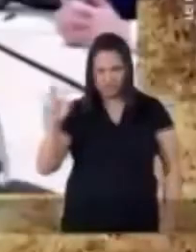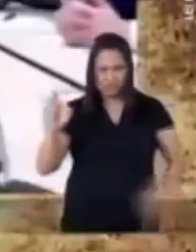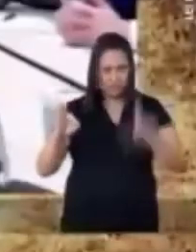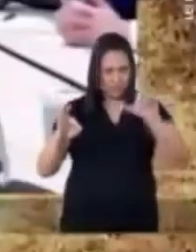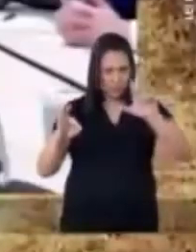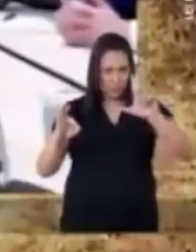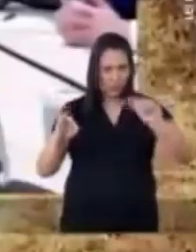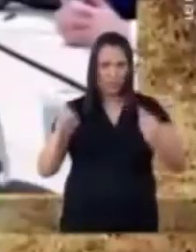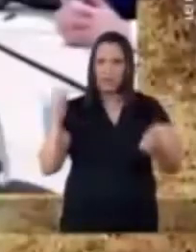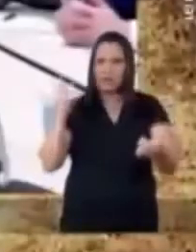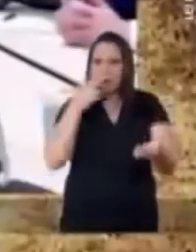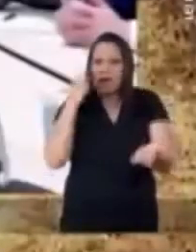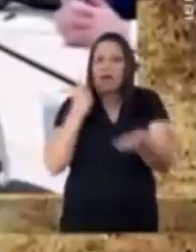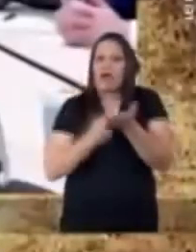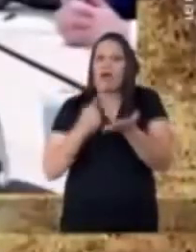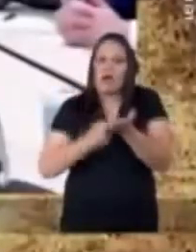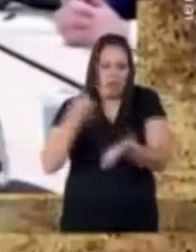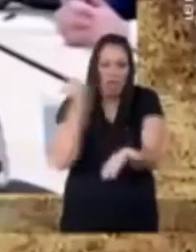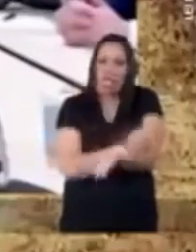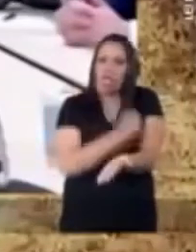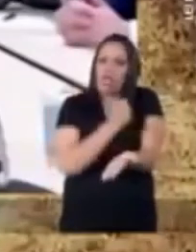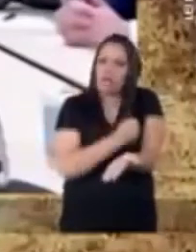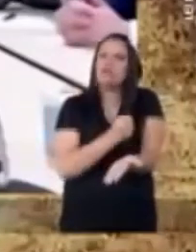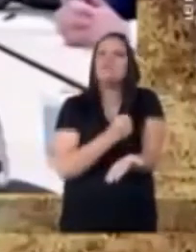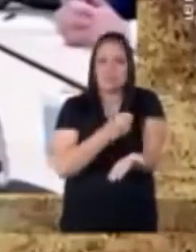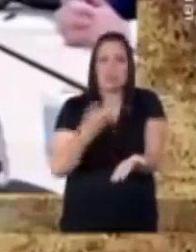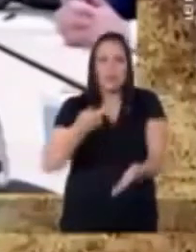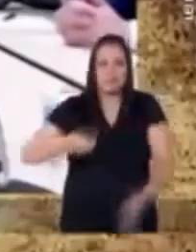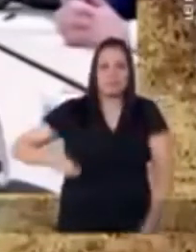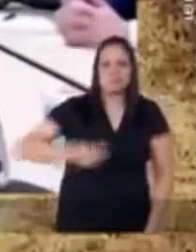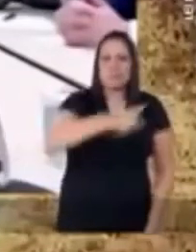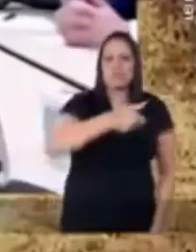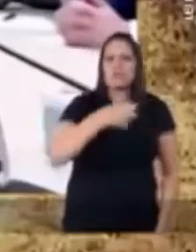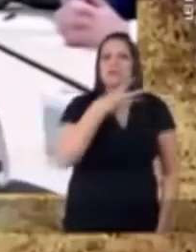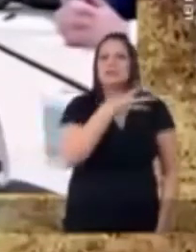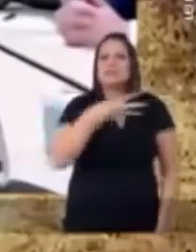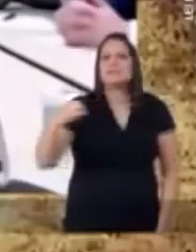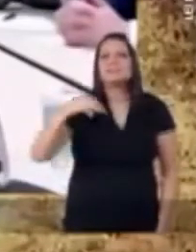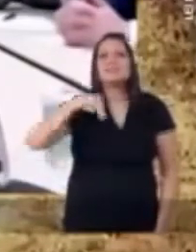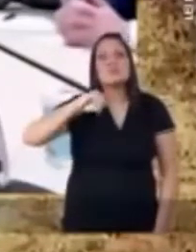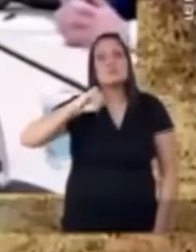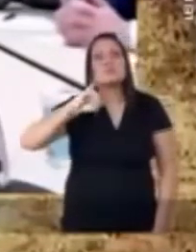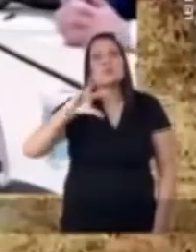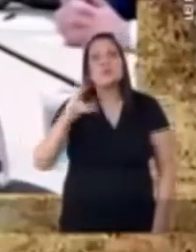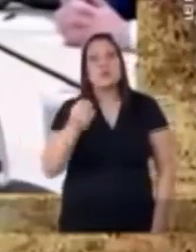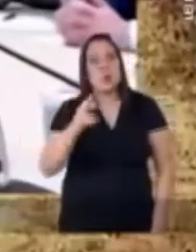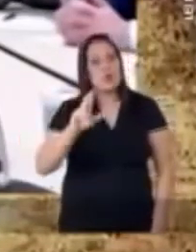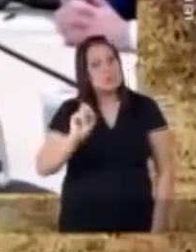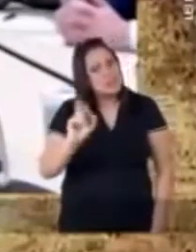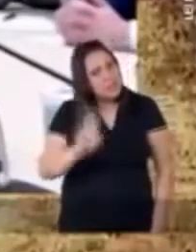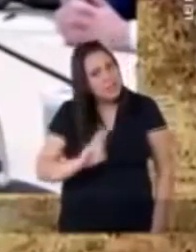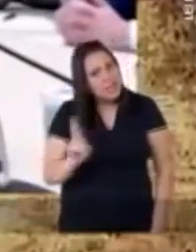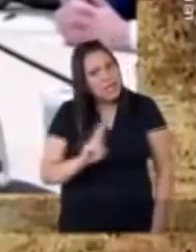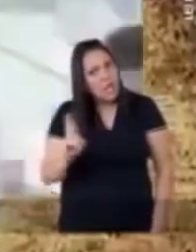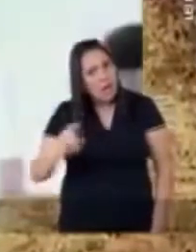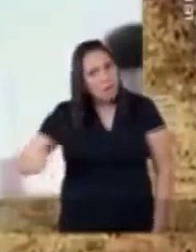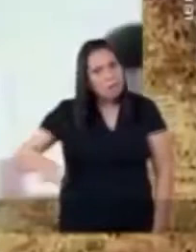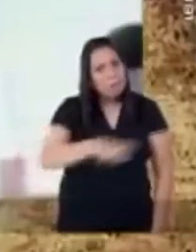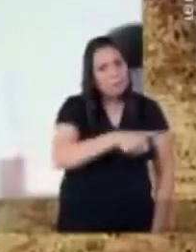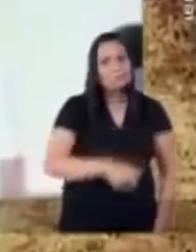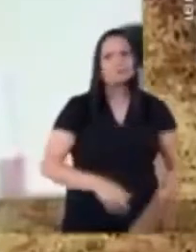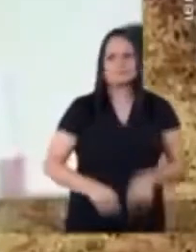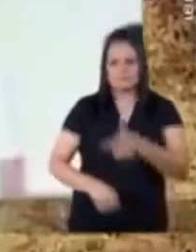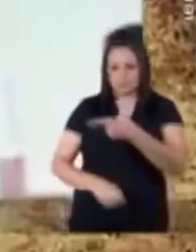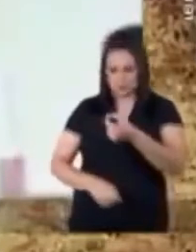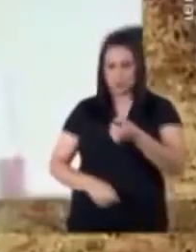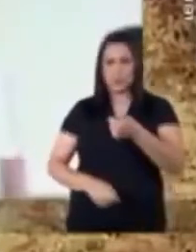Ele disse ao presidente Lula que ele tinha à disposição dele para o próximo período, para ele fazer as atividades políticas dele, 300 milhões de reais. No início